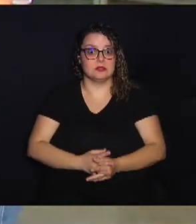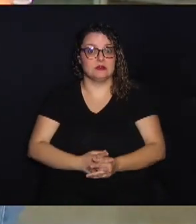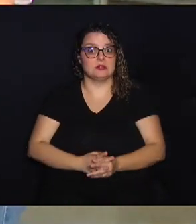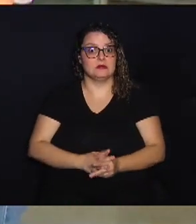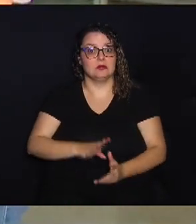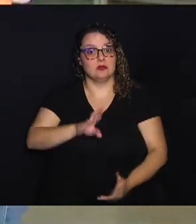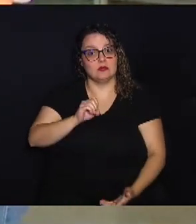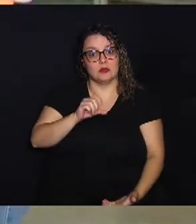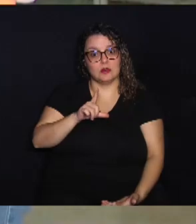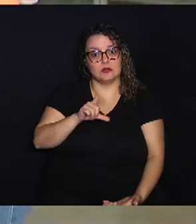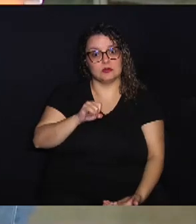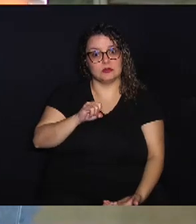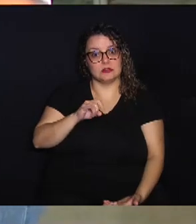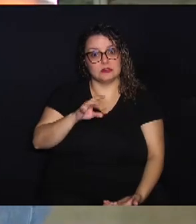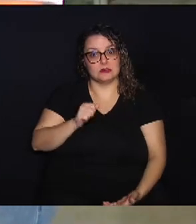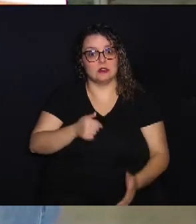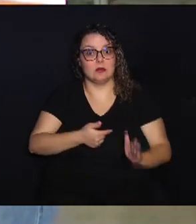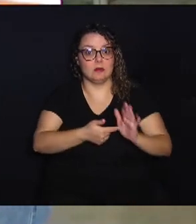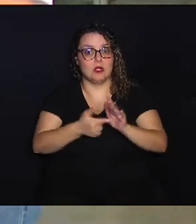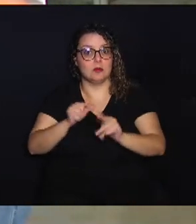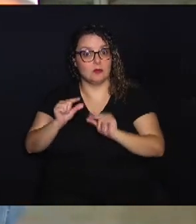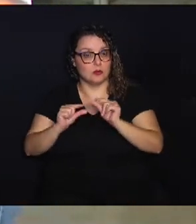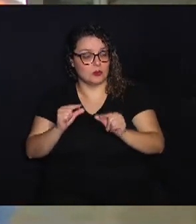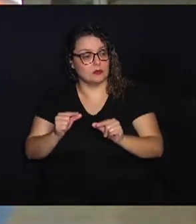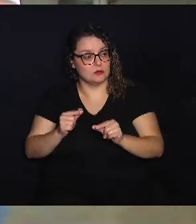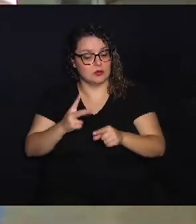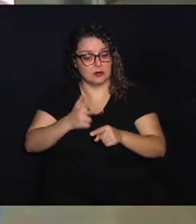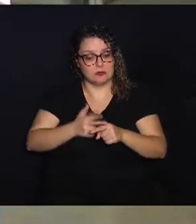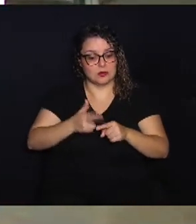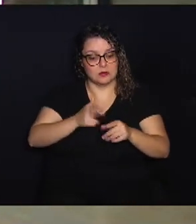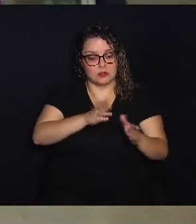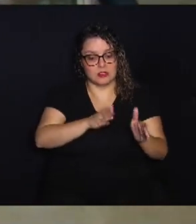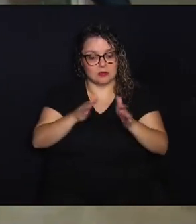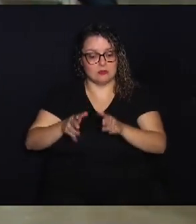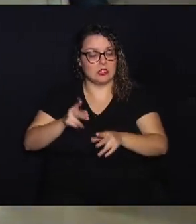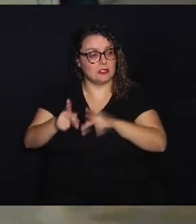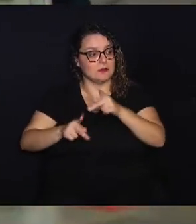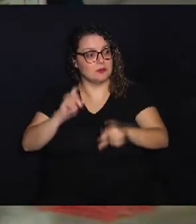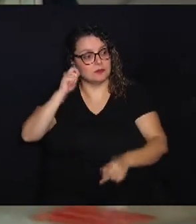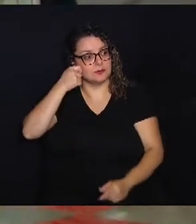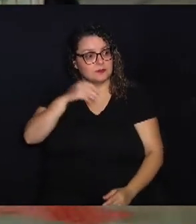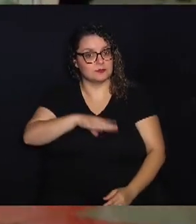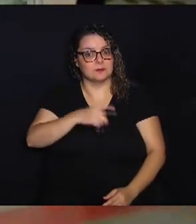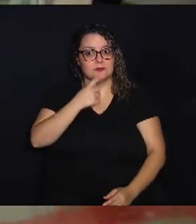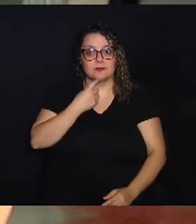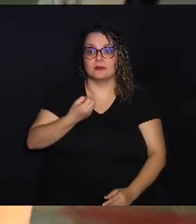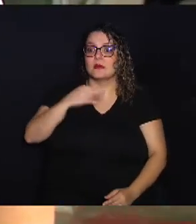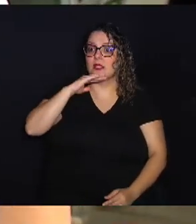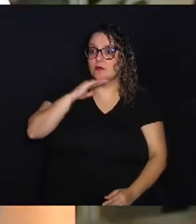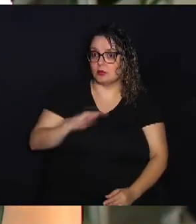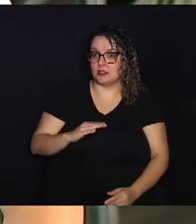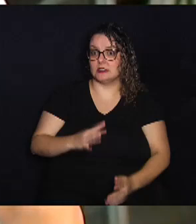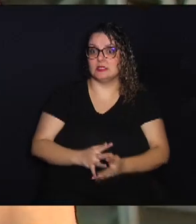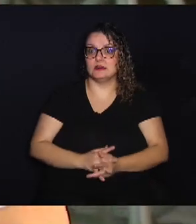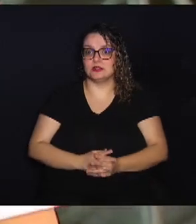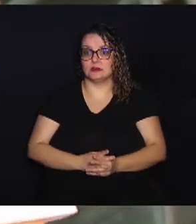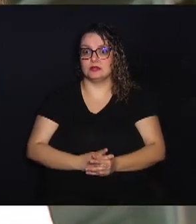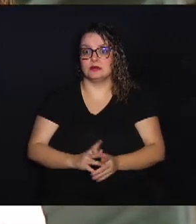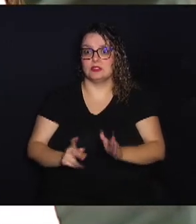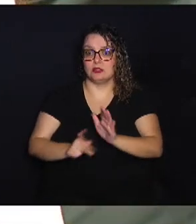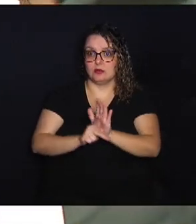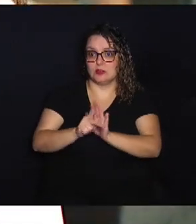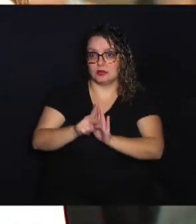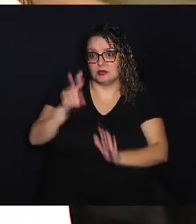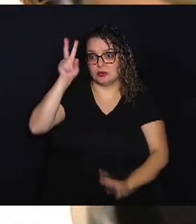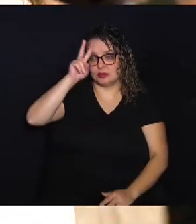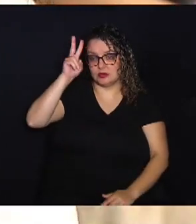bolsistas, para mostrar um pouquinho desse recorte da população negra de Campinas. Boa tarde. O projeto Histórias Negras ele